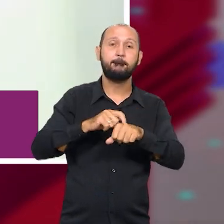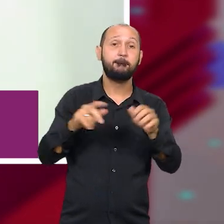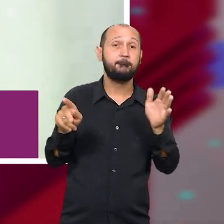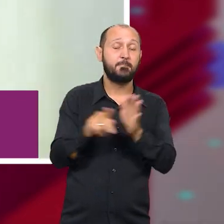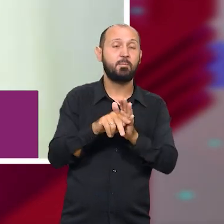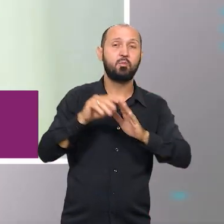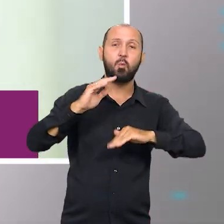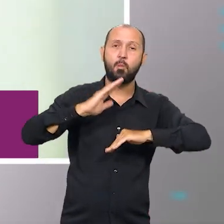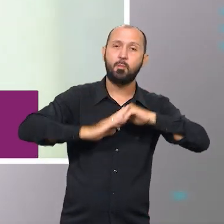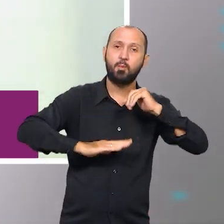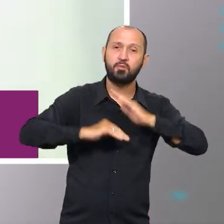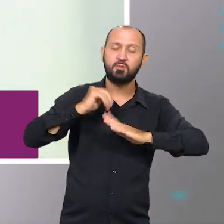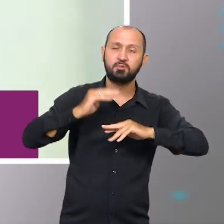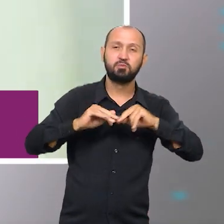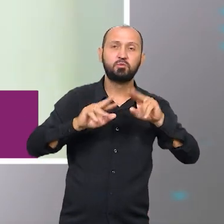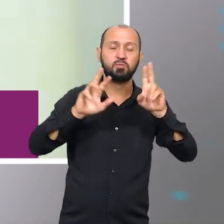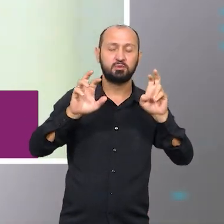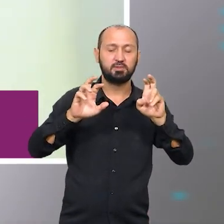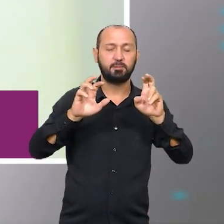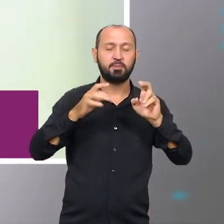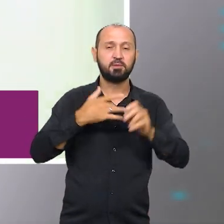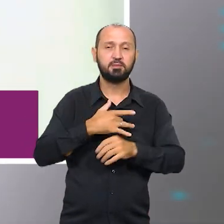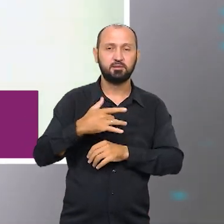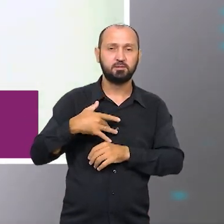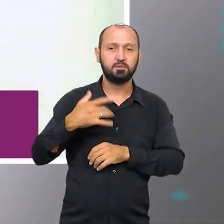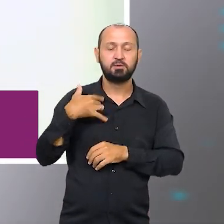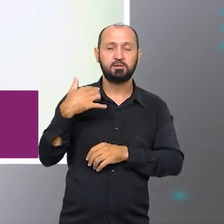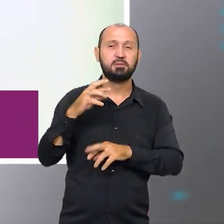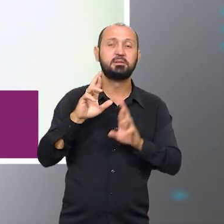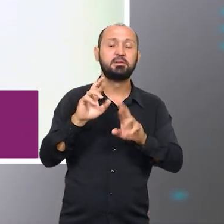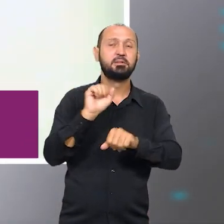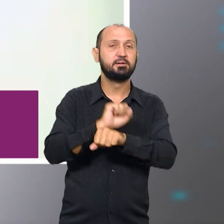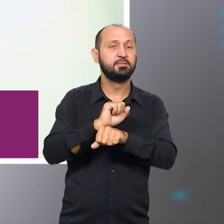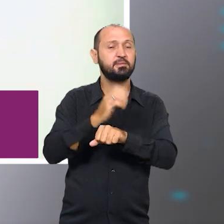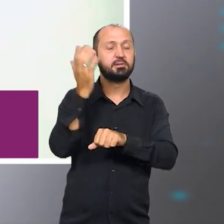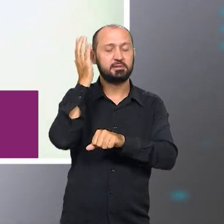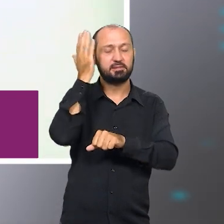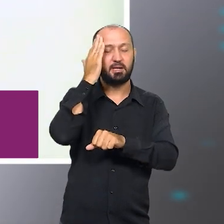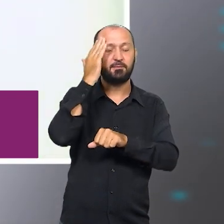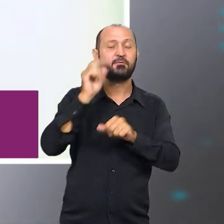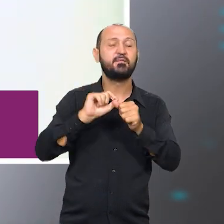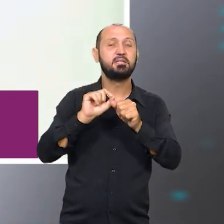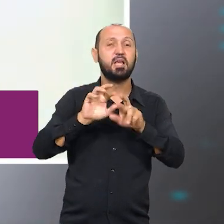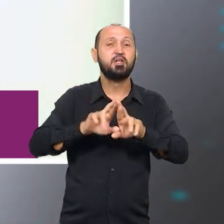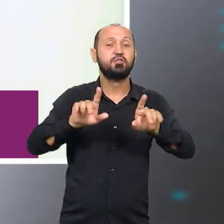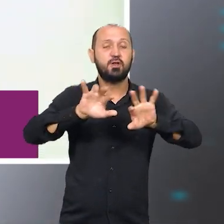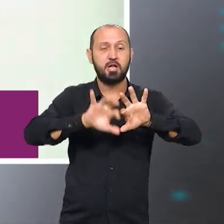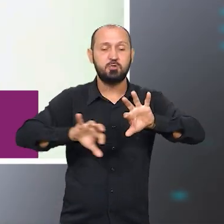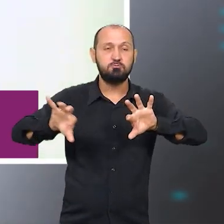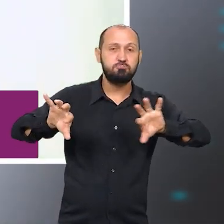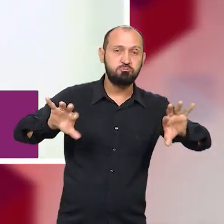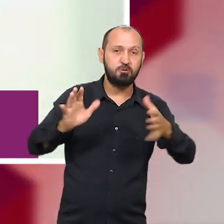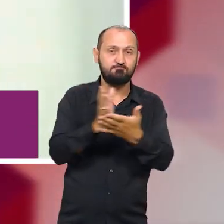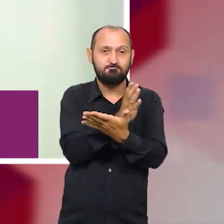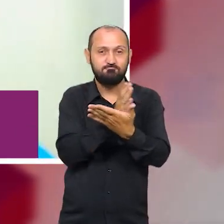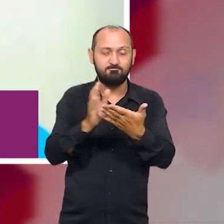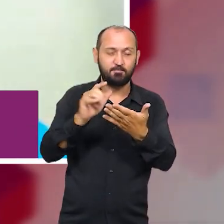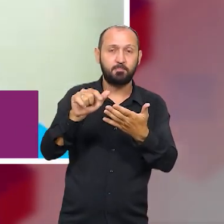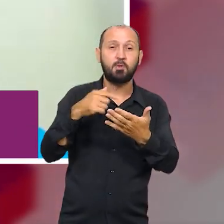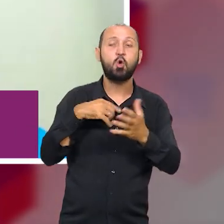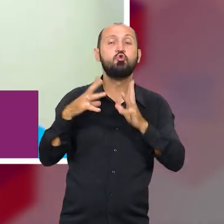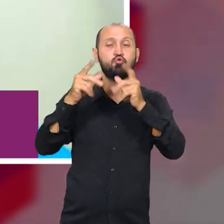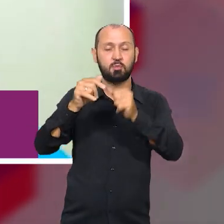de situações que o profissional da área de saúde, ele consegue fazer essa diferenciação, né? Mas também não quer dizer que